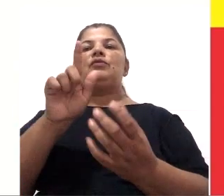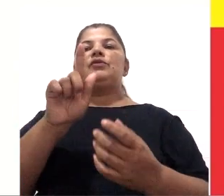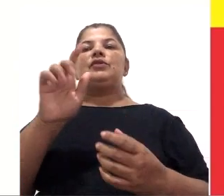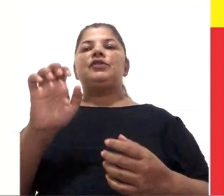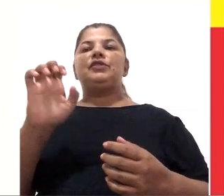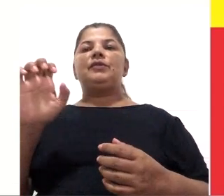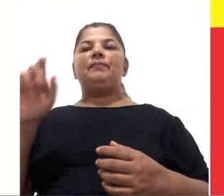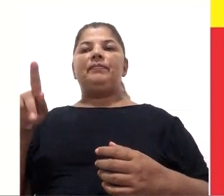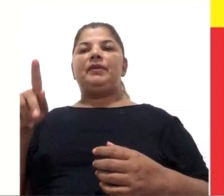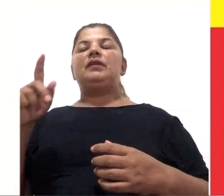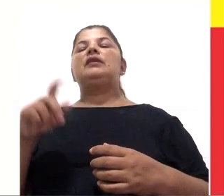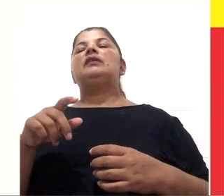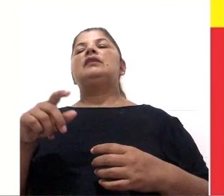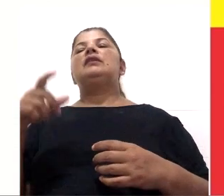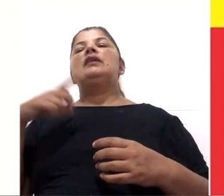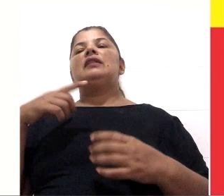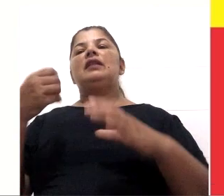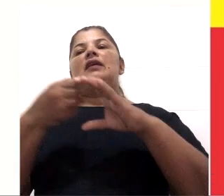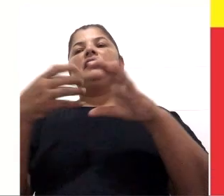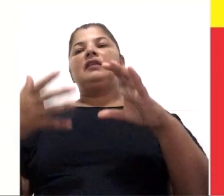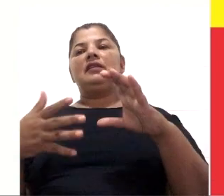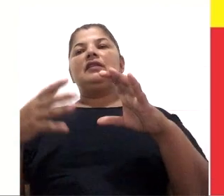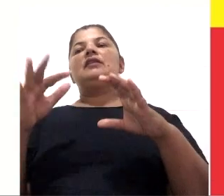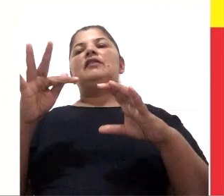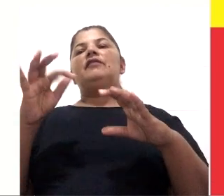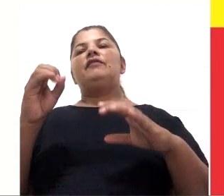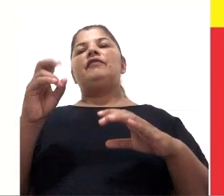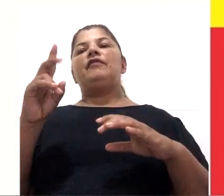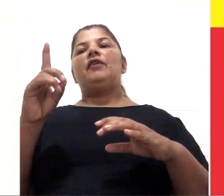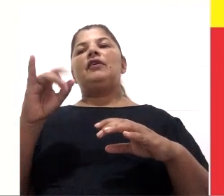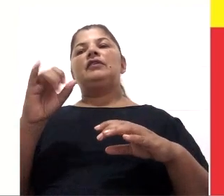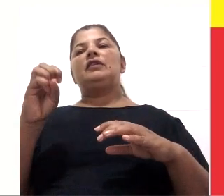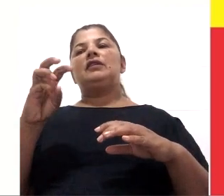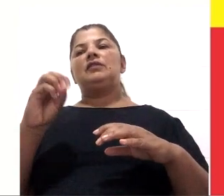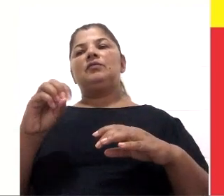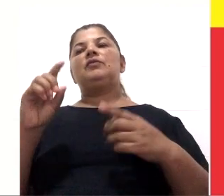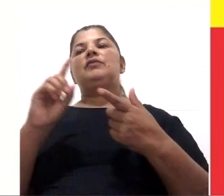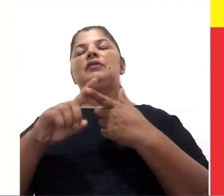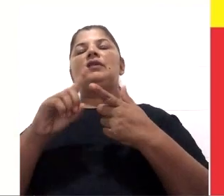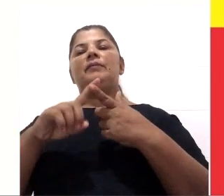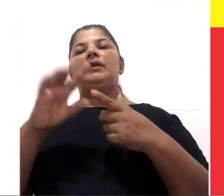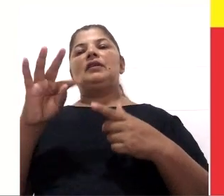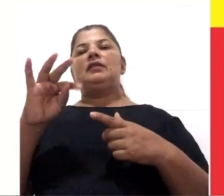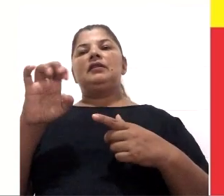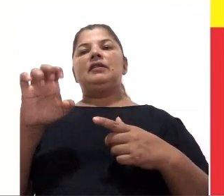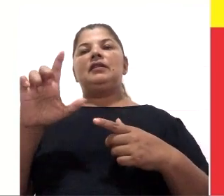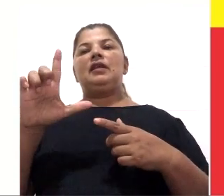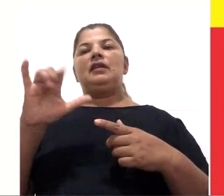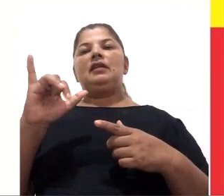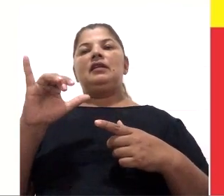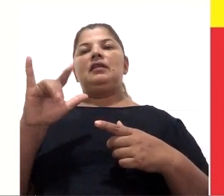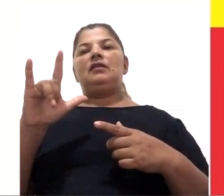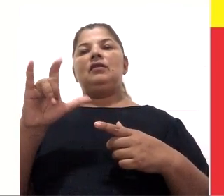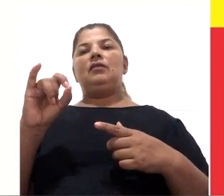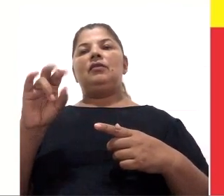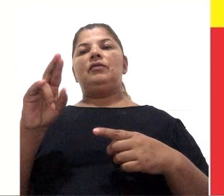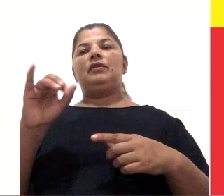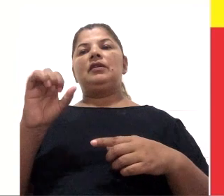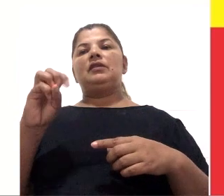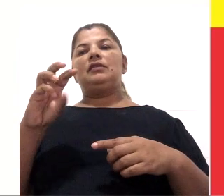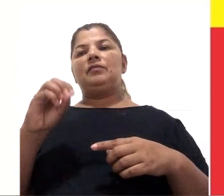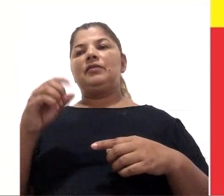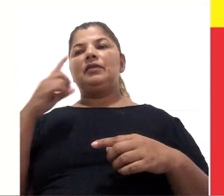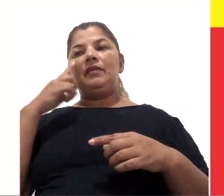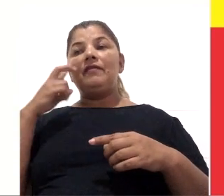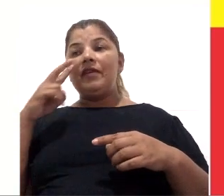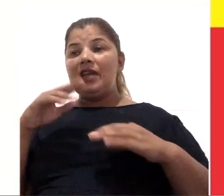em Pernambuco. Então você vê que já tem as características do Fordismo e também do Taylorismo, né? O Fordismo, porque